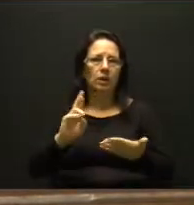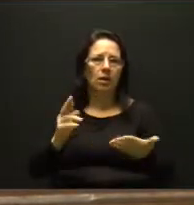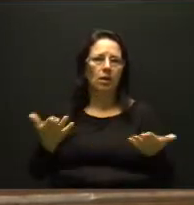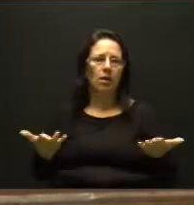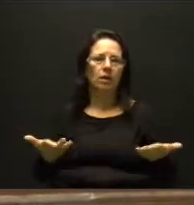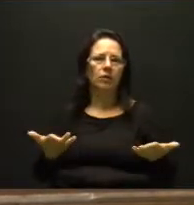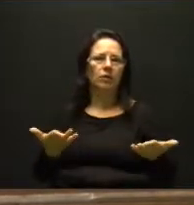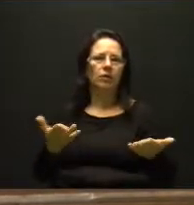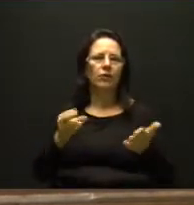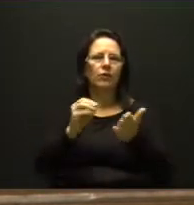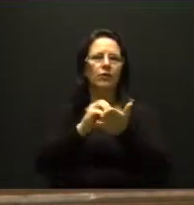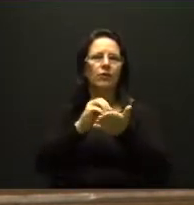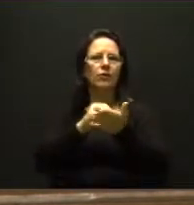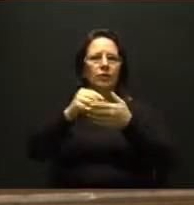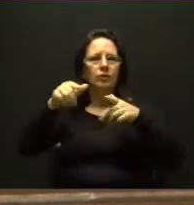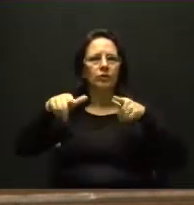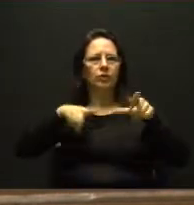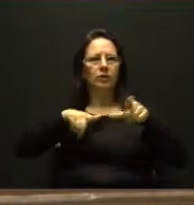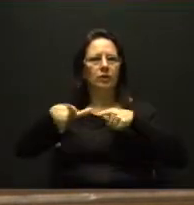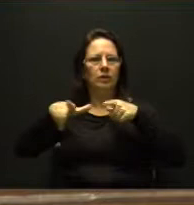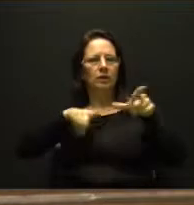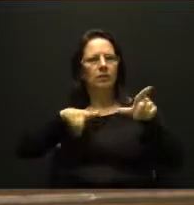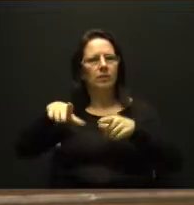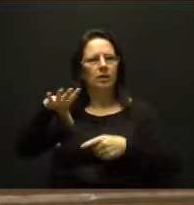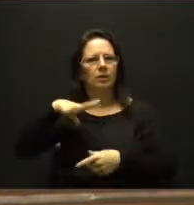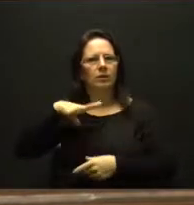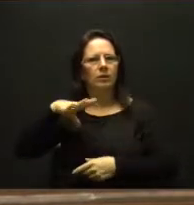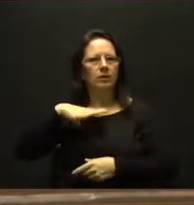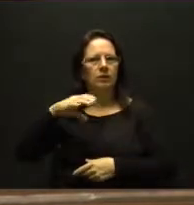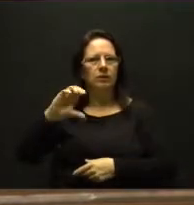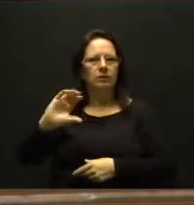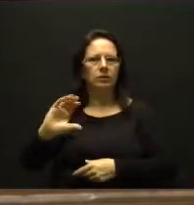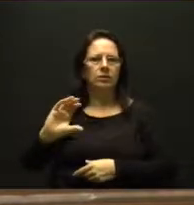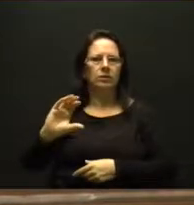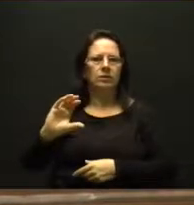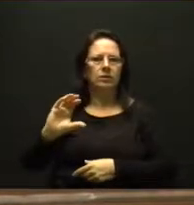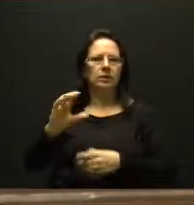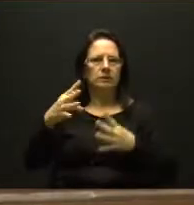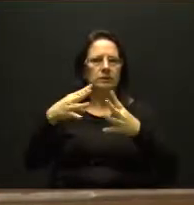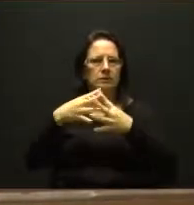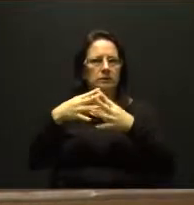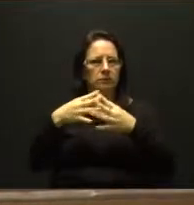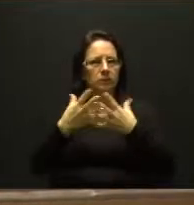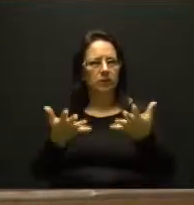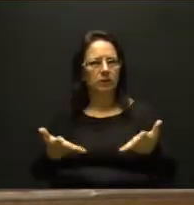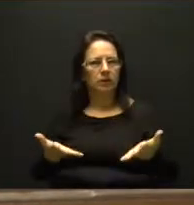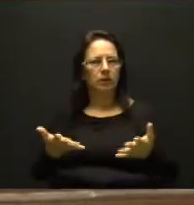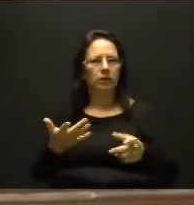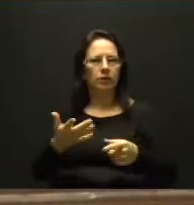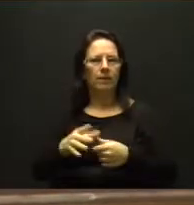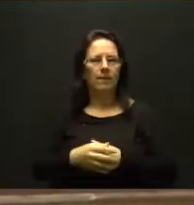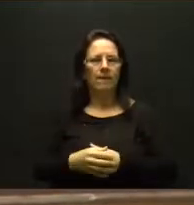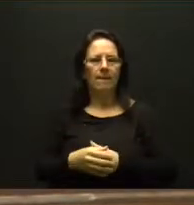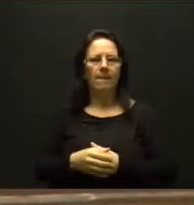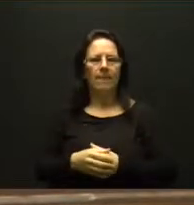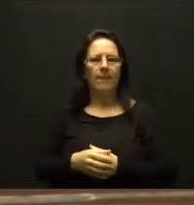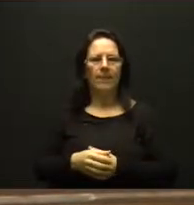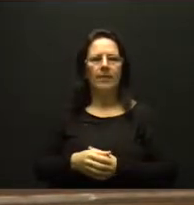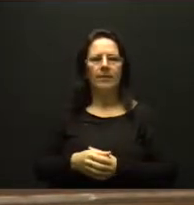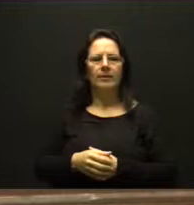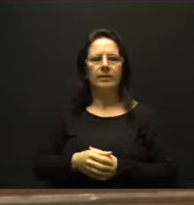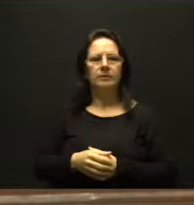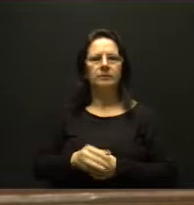e não rever essa essa esse valor é do ivan é muito complicado a realidade de hoje é realidade daqui dois